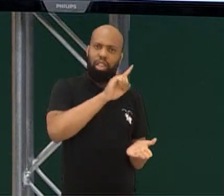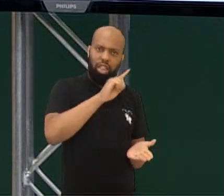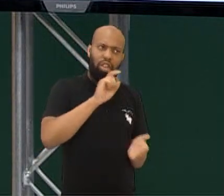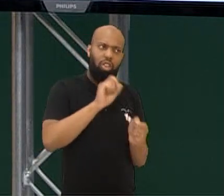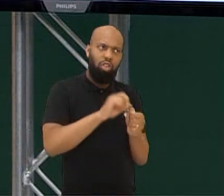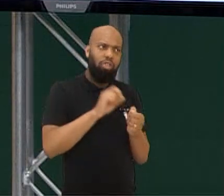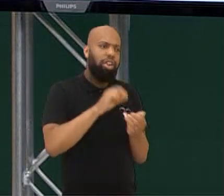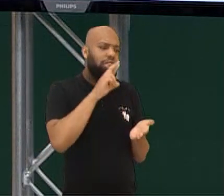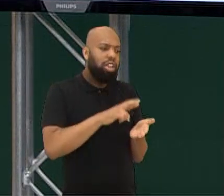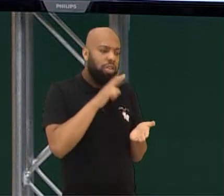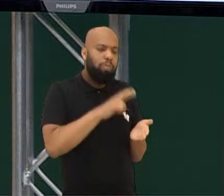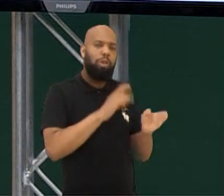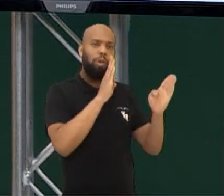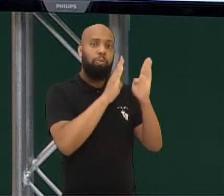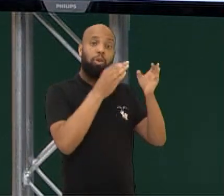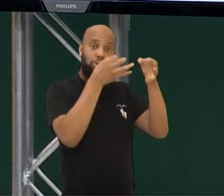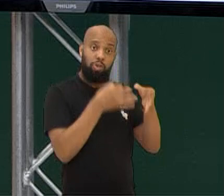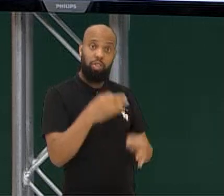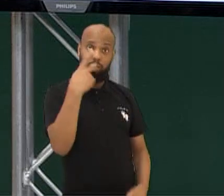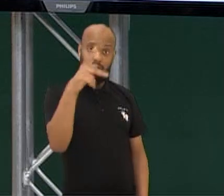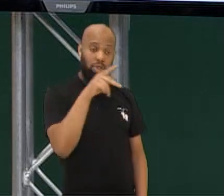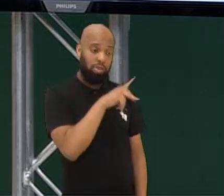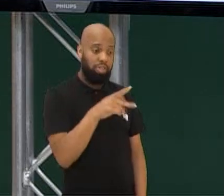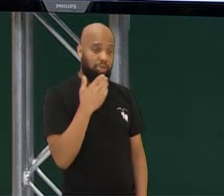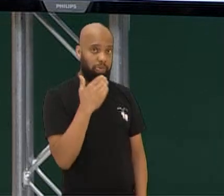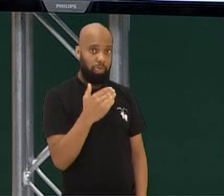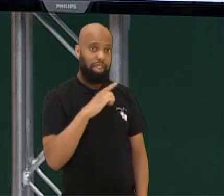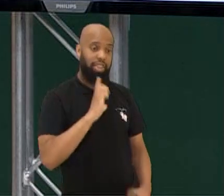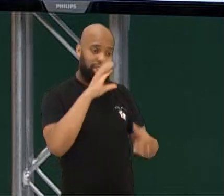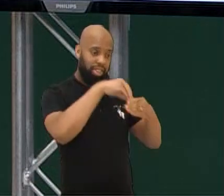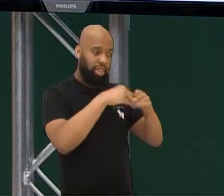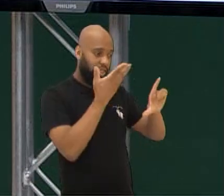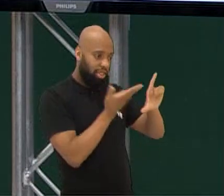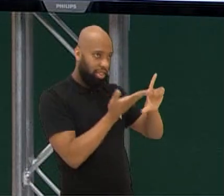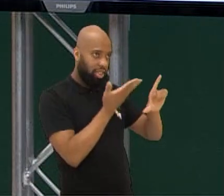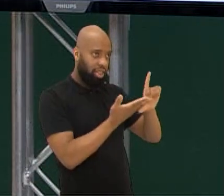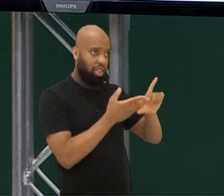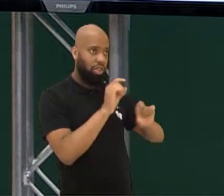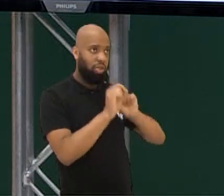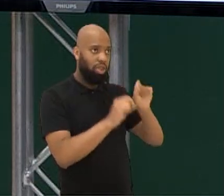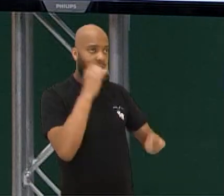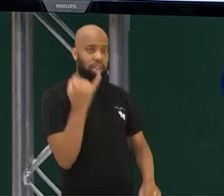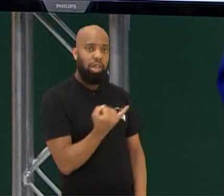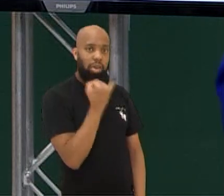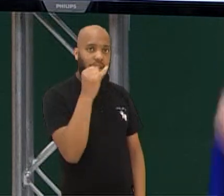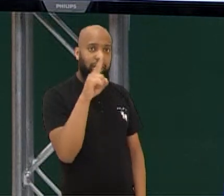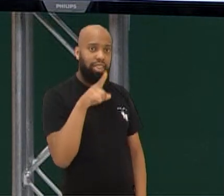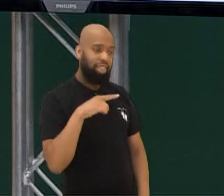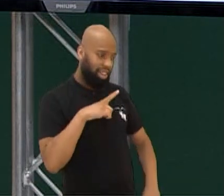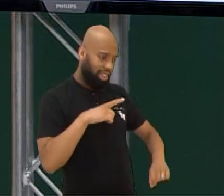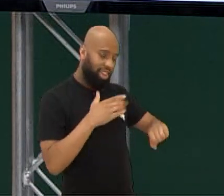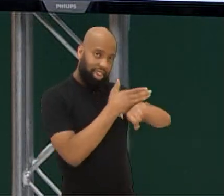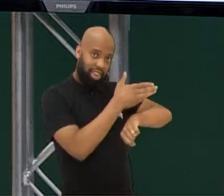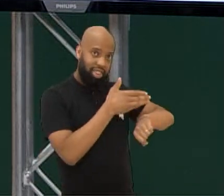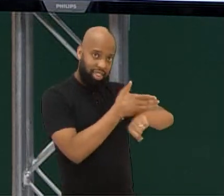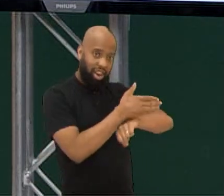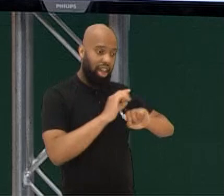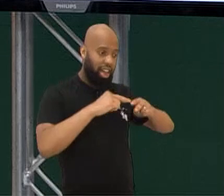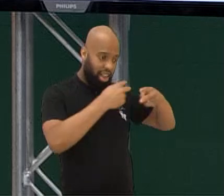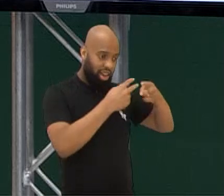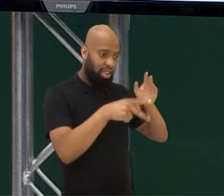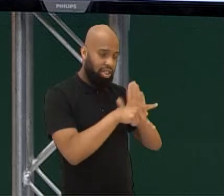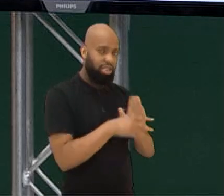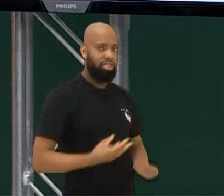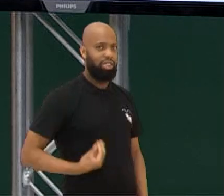prazos que os seus professores estabelecem, tá? Lá no Classroom, não esqueça de acessar o link da presença